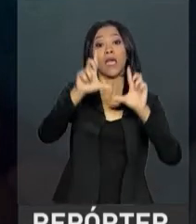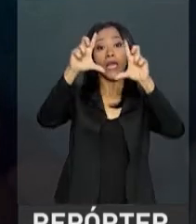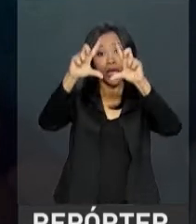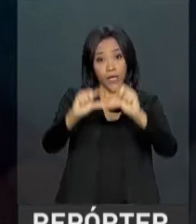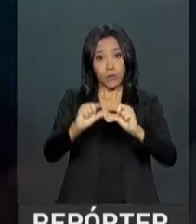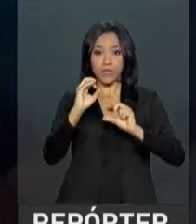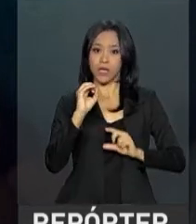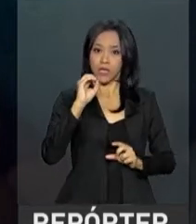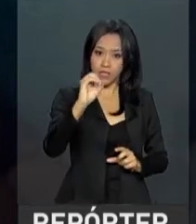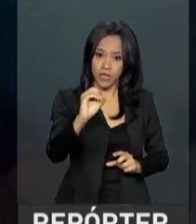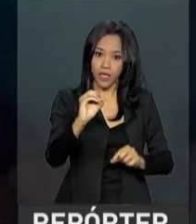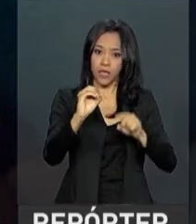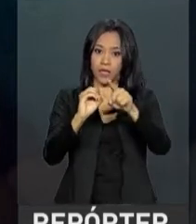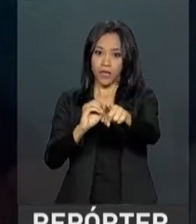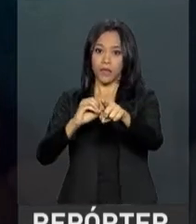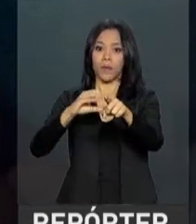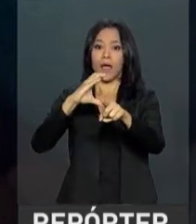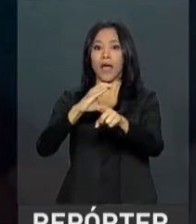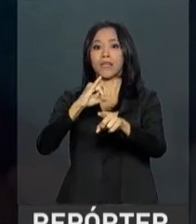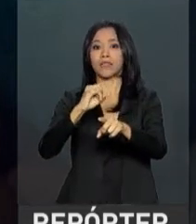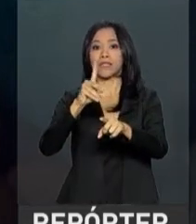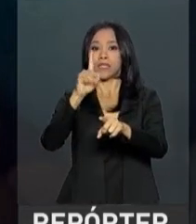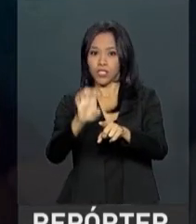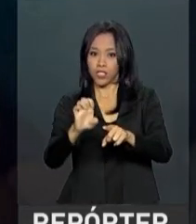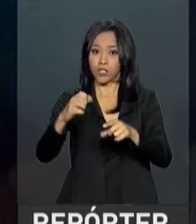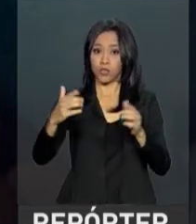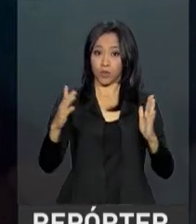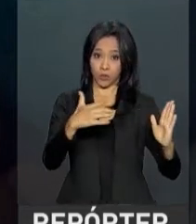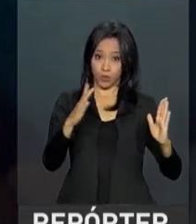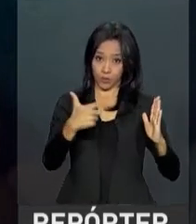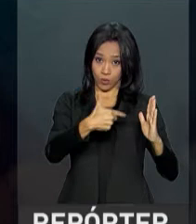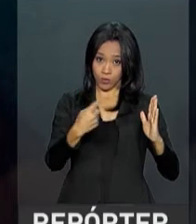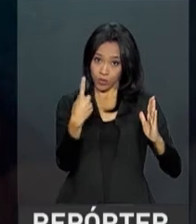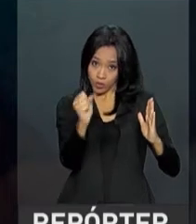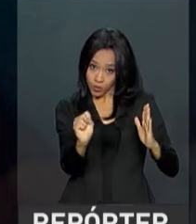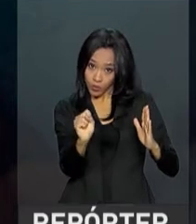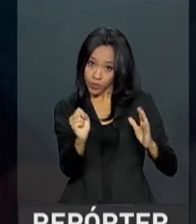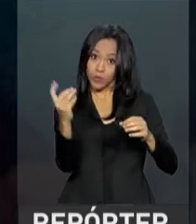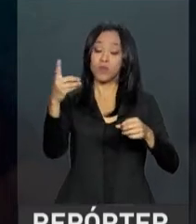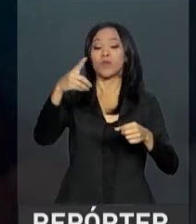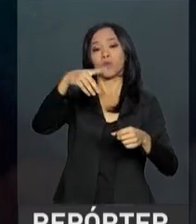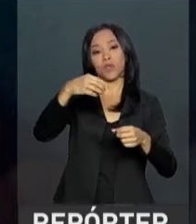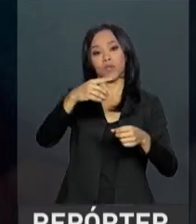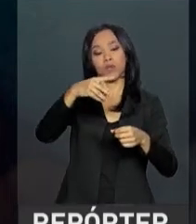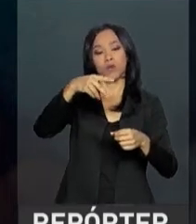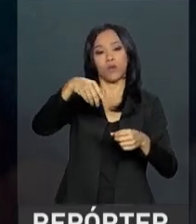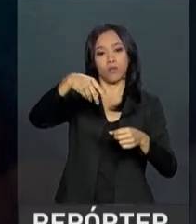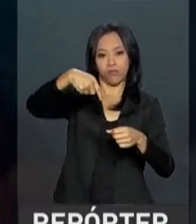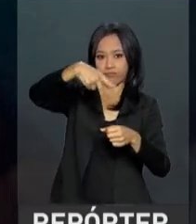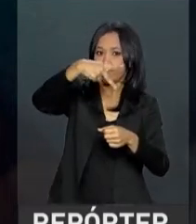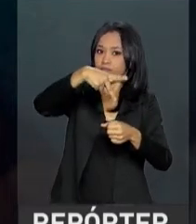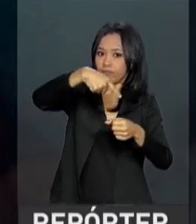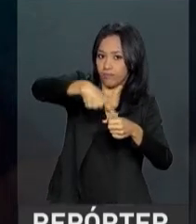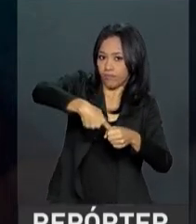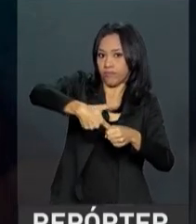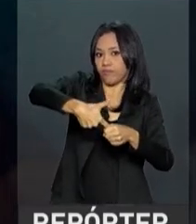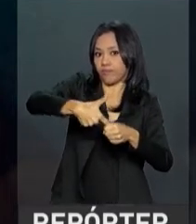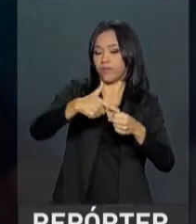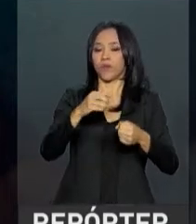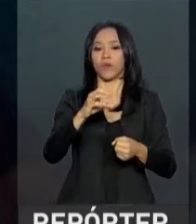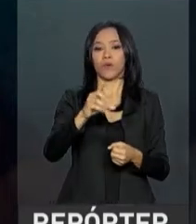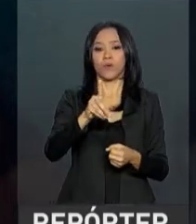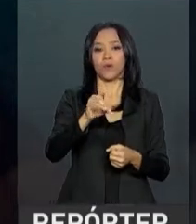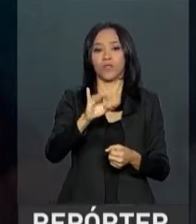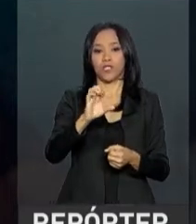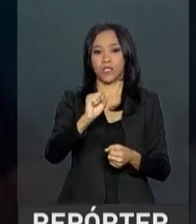a zero a alíquota da CID em 2018 sobre o óleo diesel, manter a redução de 10% no valor do óleo diesel